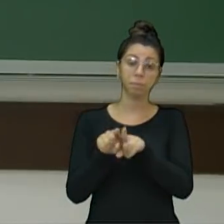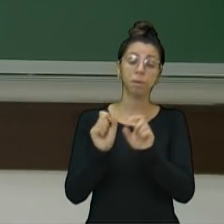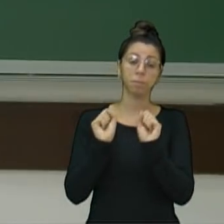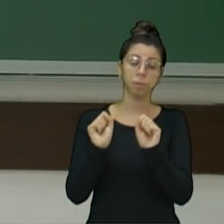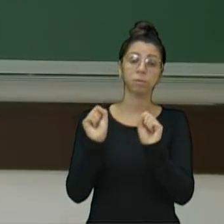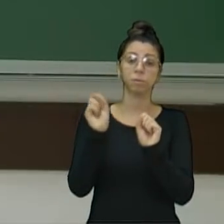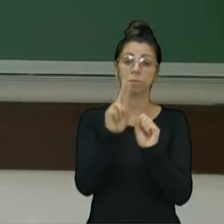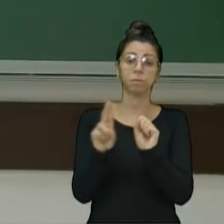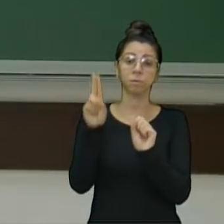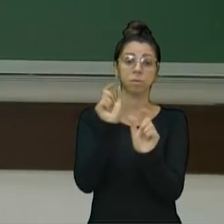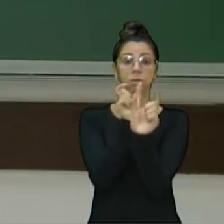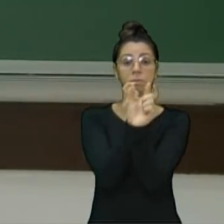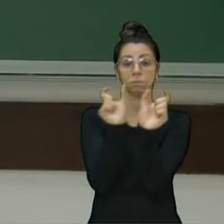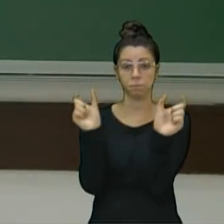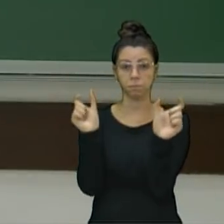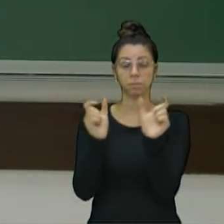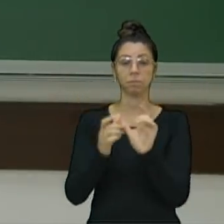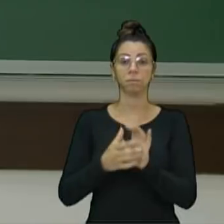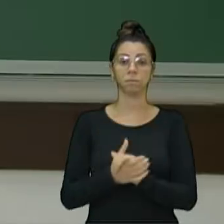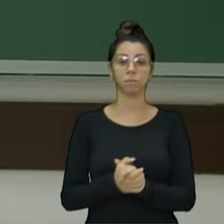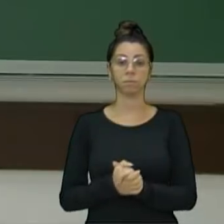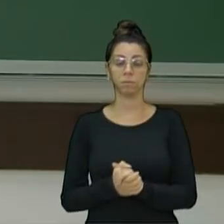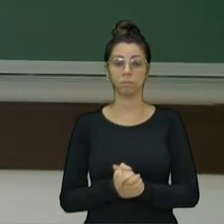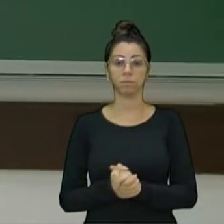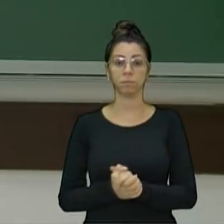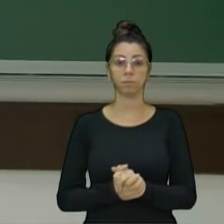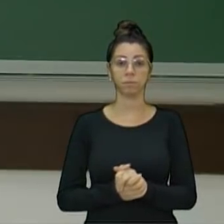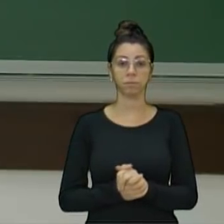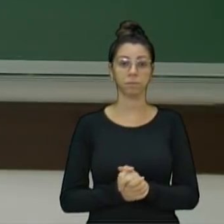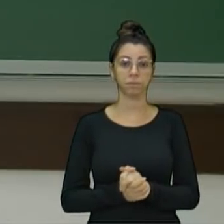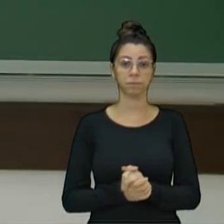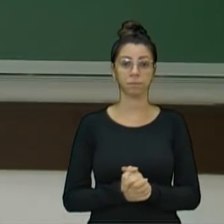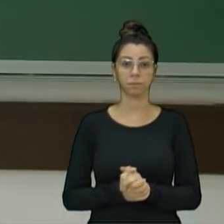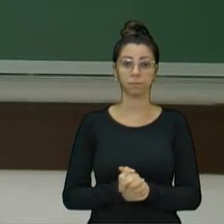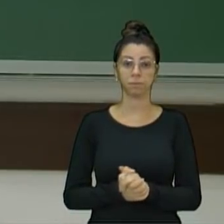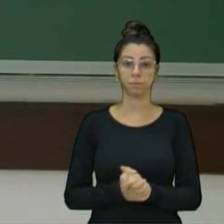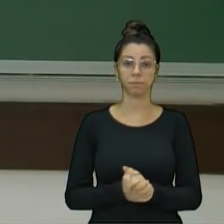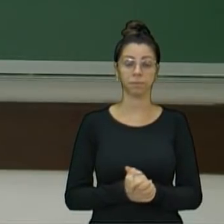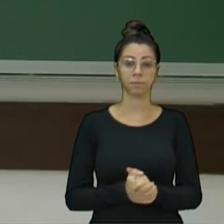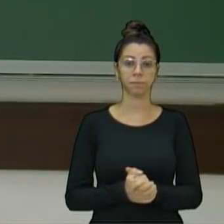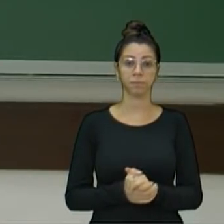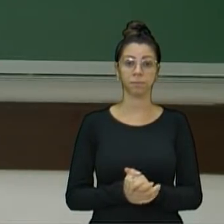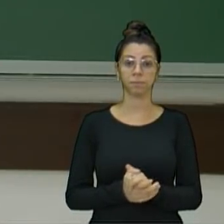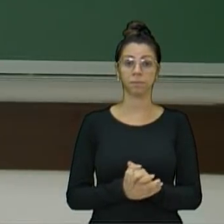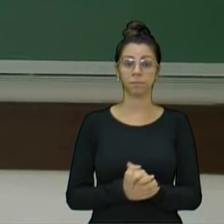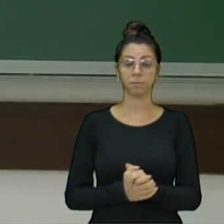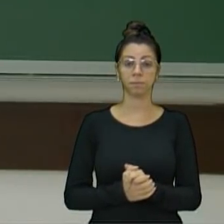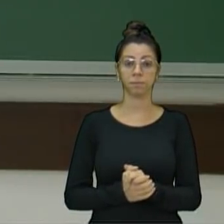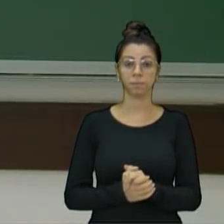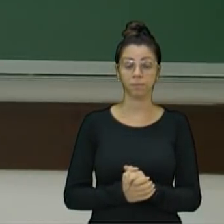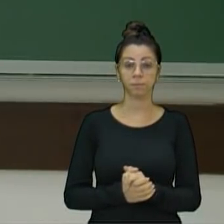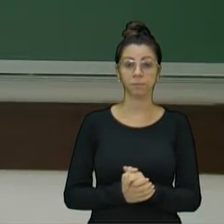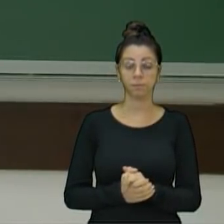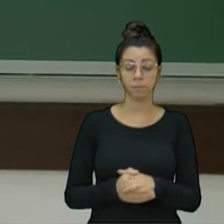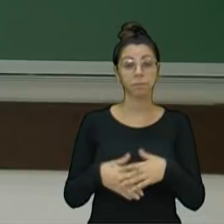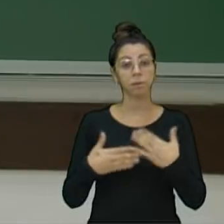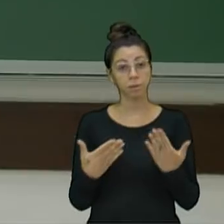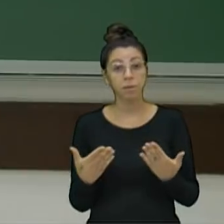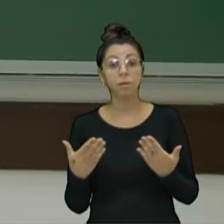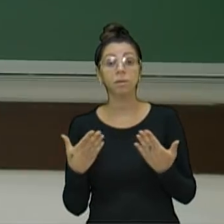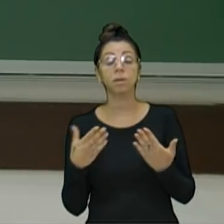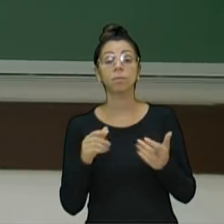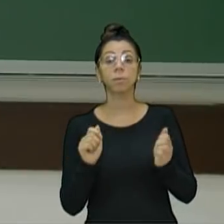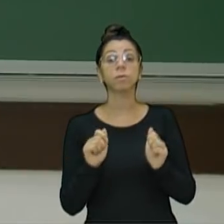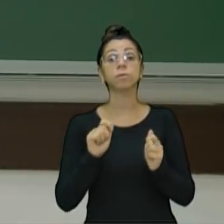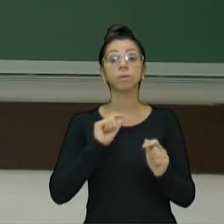repetições. Você pode usar as linking words para fazer seu texto mais organizado e fluent. Claro, né? É verdade isso. A